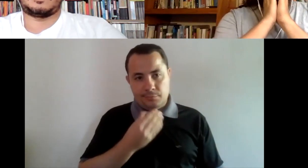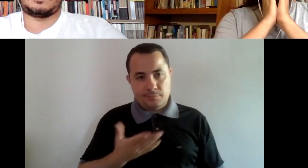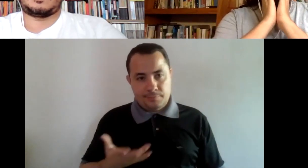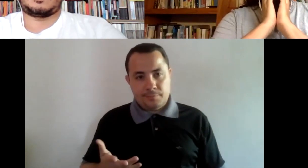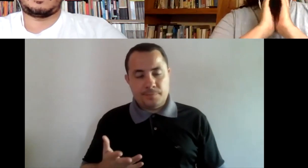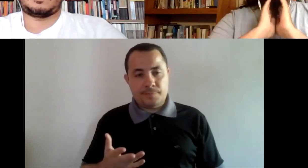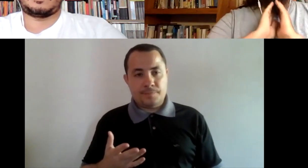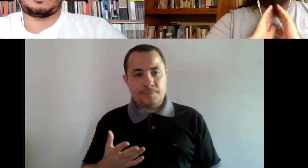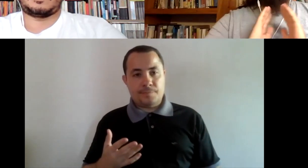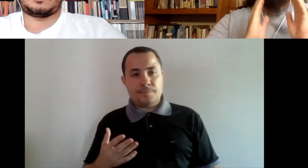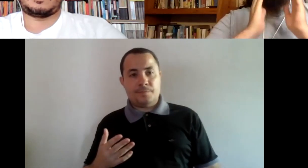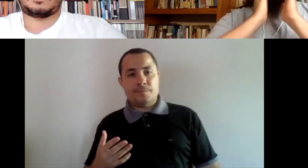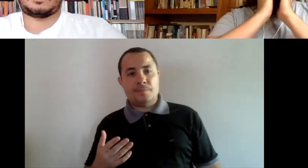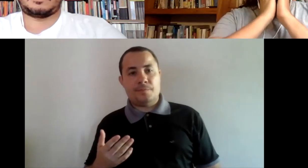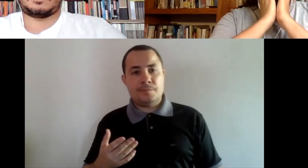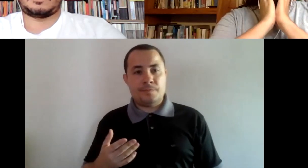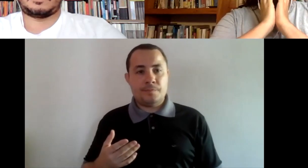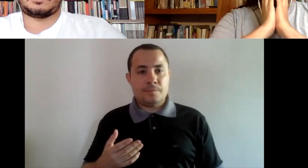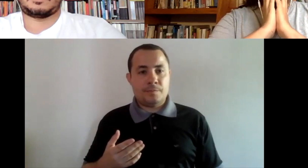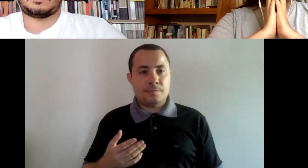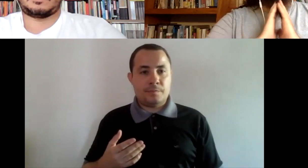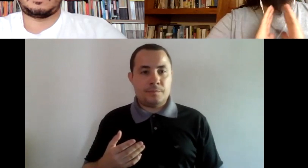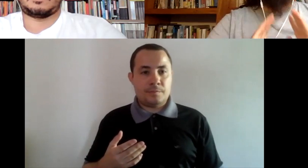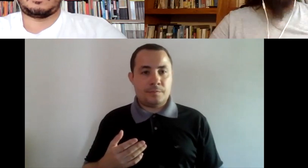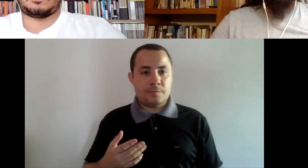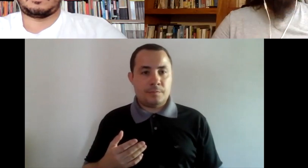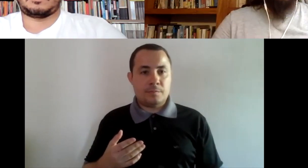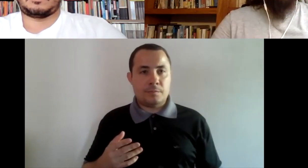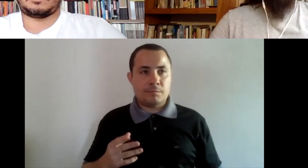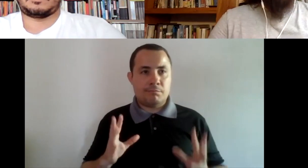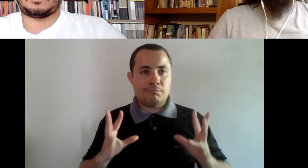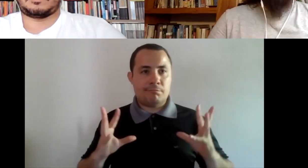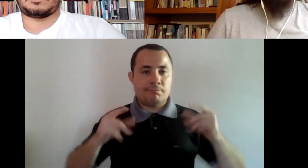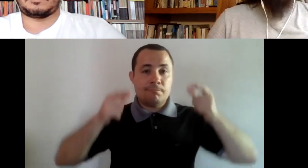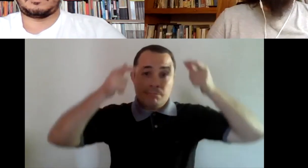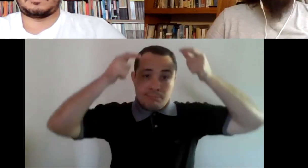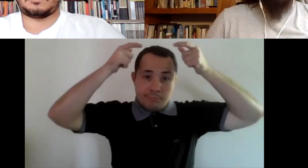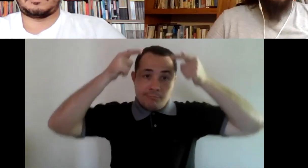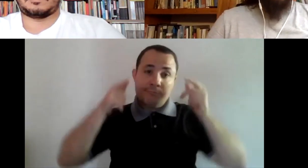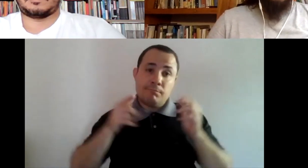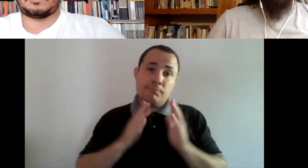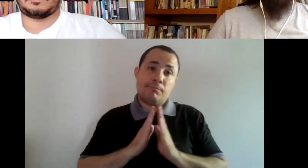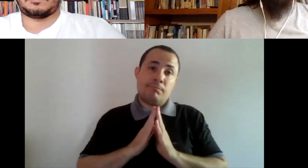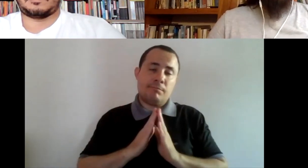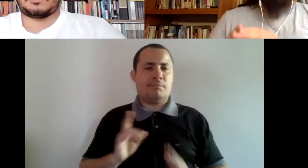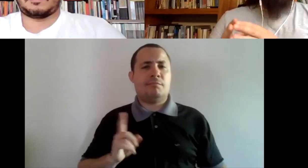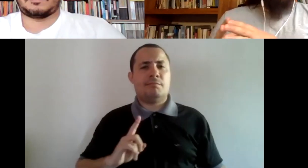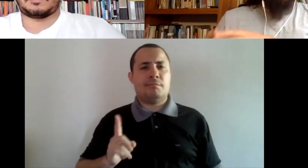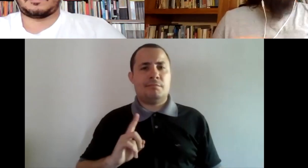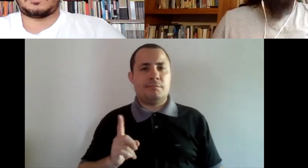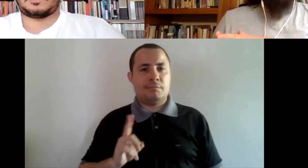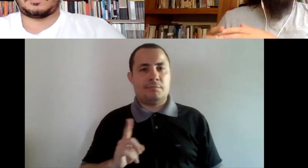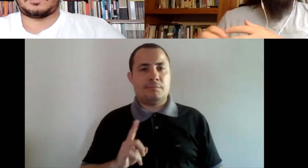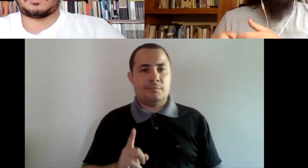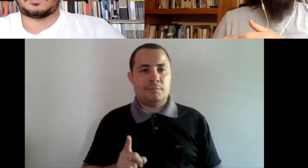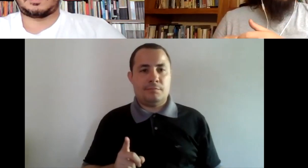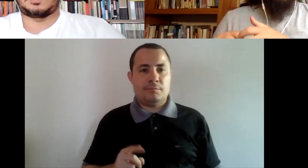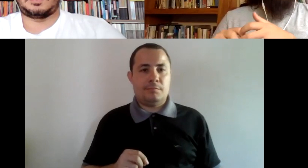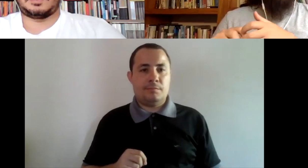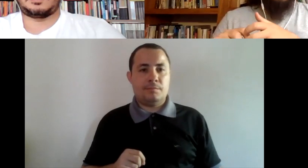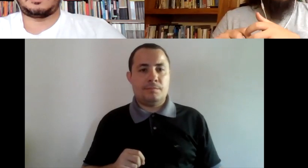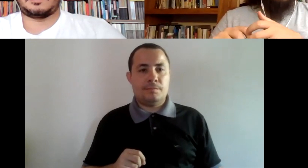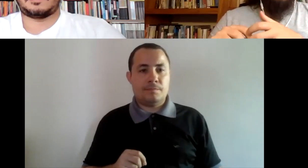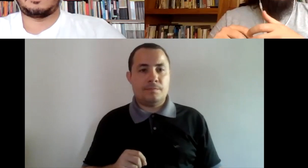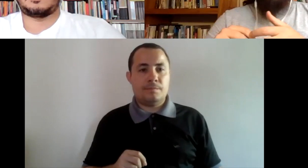que ninguém é santo, digamos assim, né? Porque é um editor independente, não é isso,